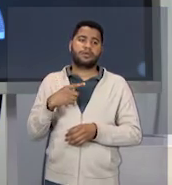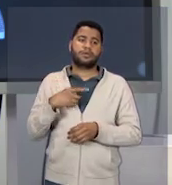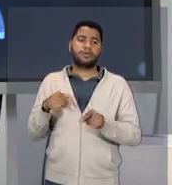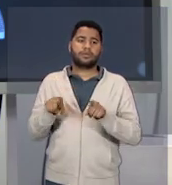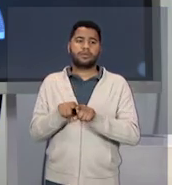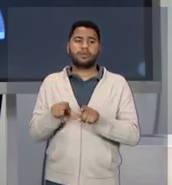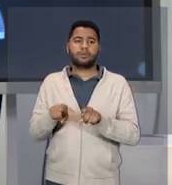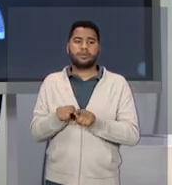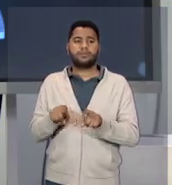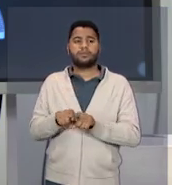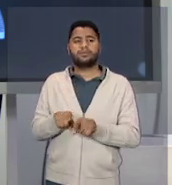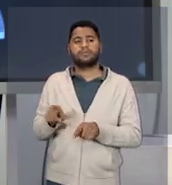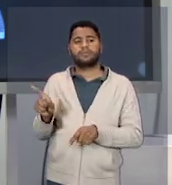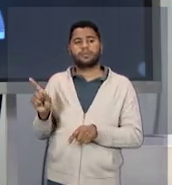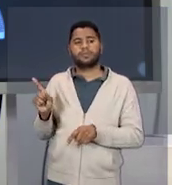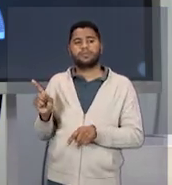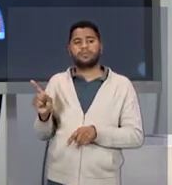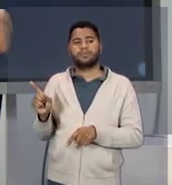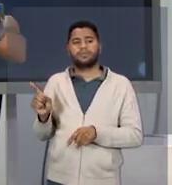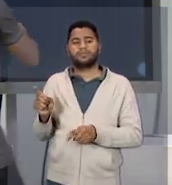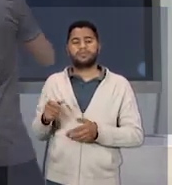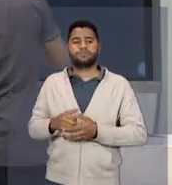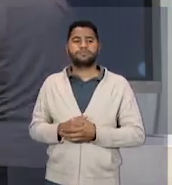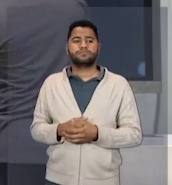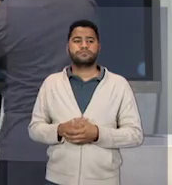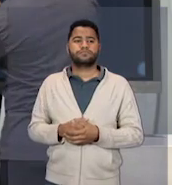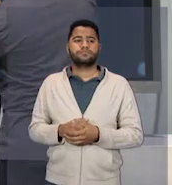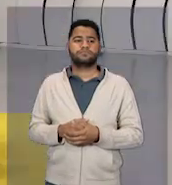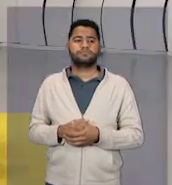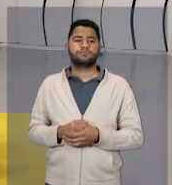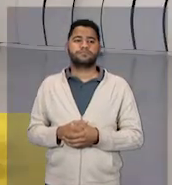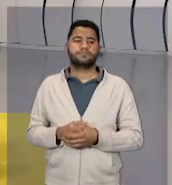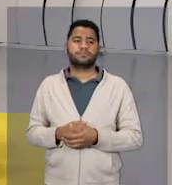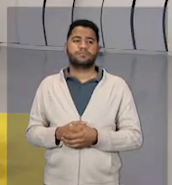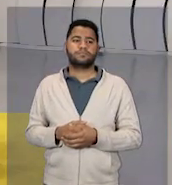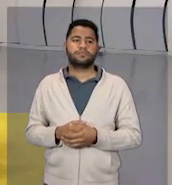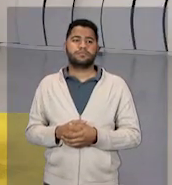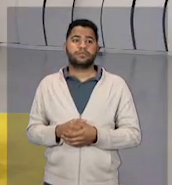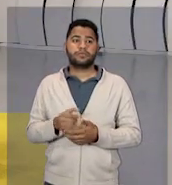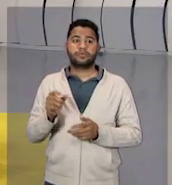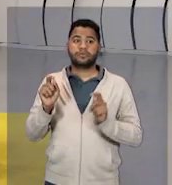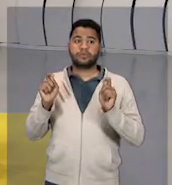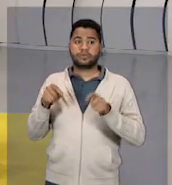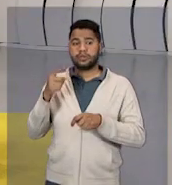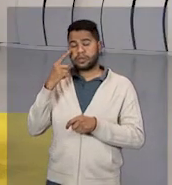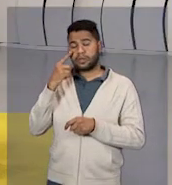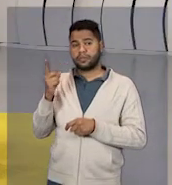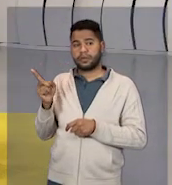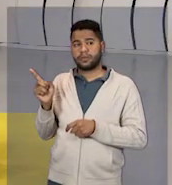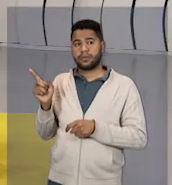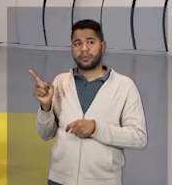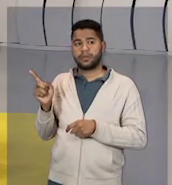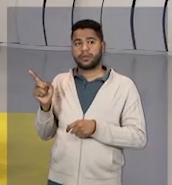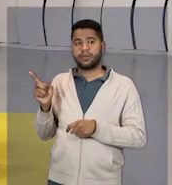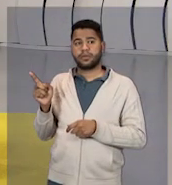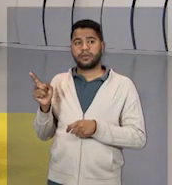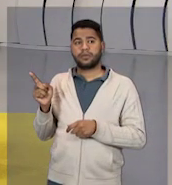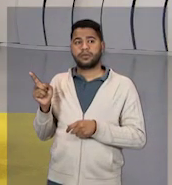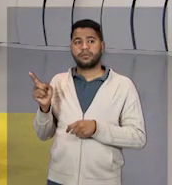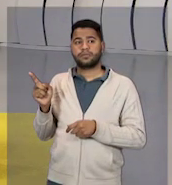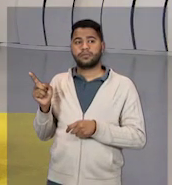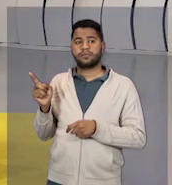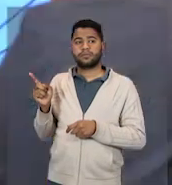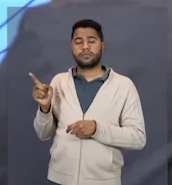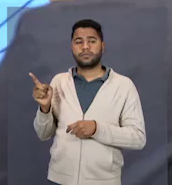por exemplo, aqui, vamos pegar do lado de cá. Não sei se vai estar dando para vocês verem, porque no pequeno não dá, mas